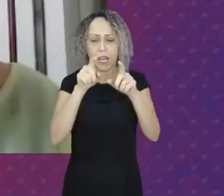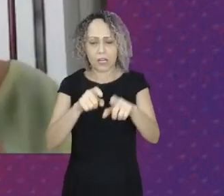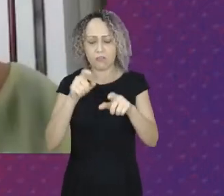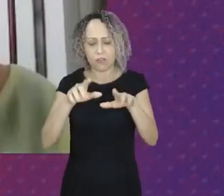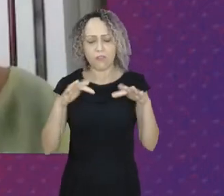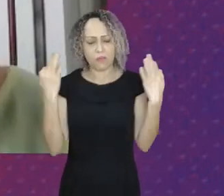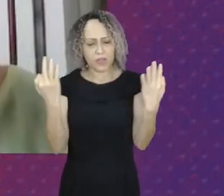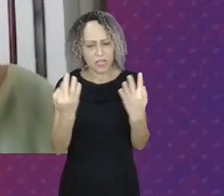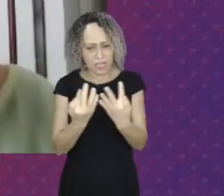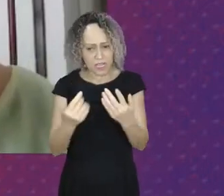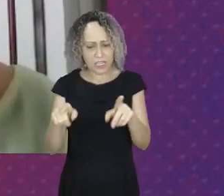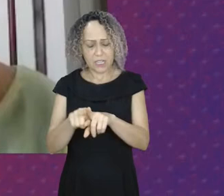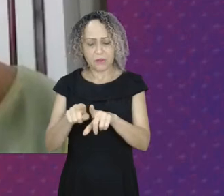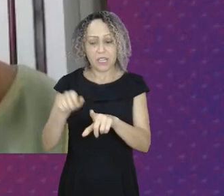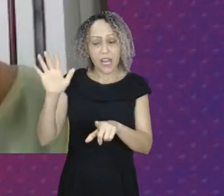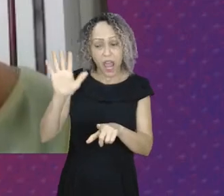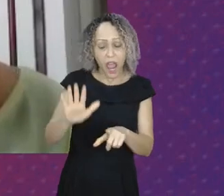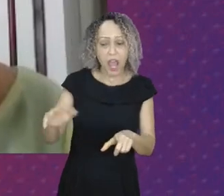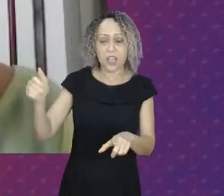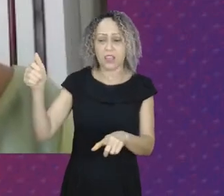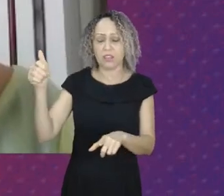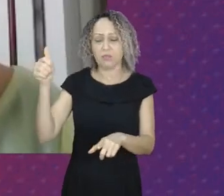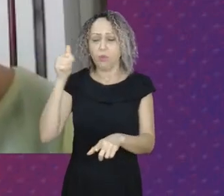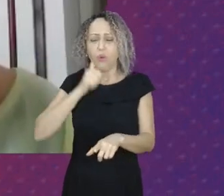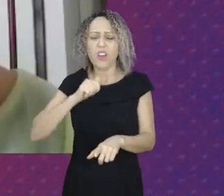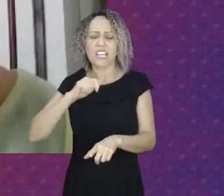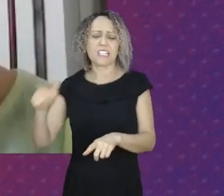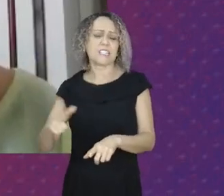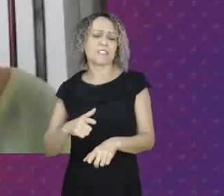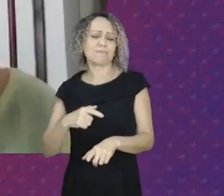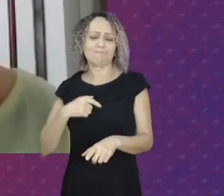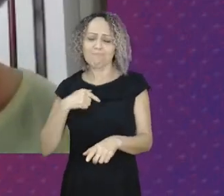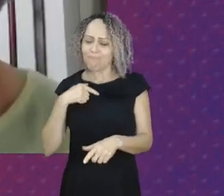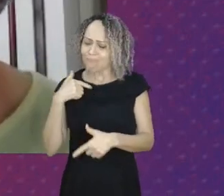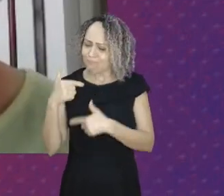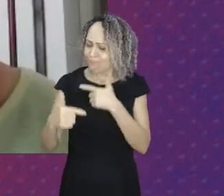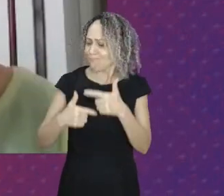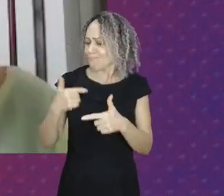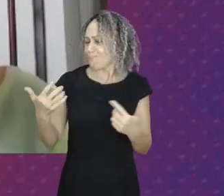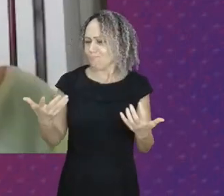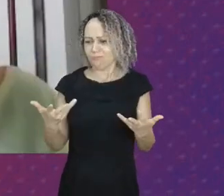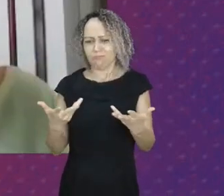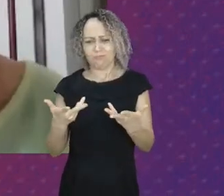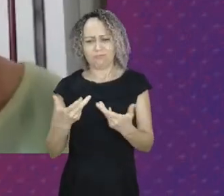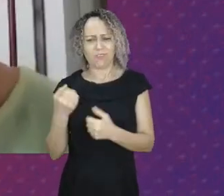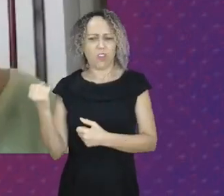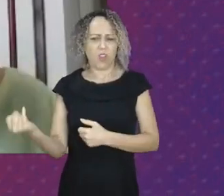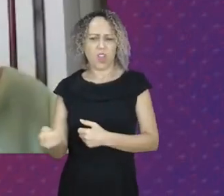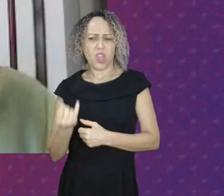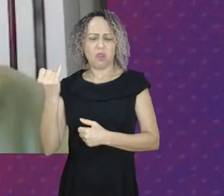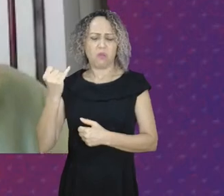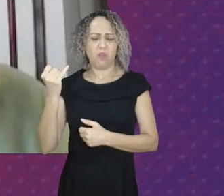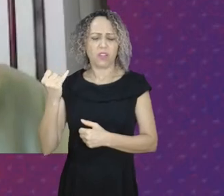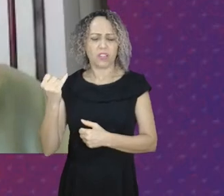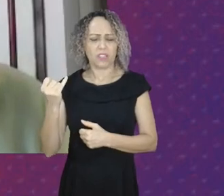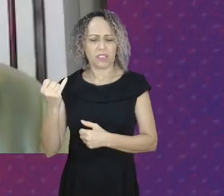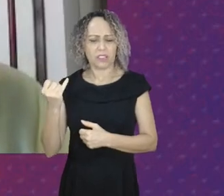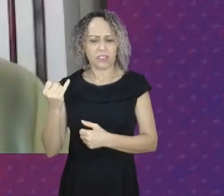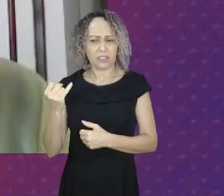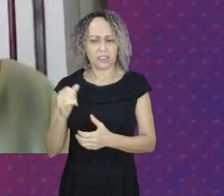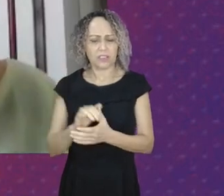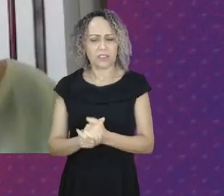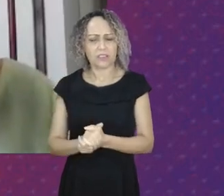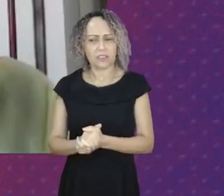familiar e das mulheres, que tem um papel histórico extremamente importante, nós vamos desfavorecer essas